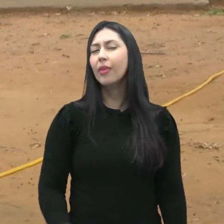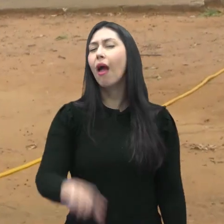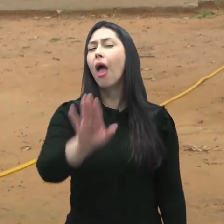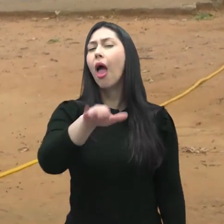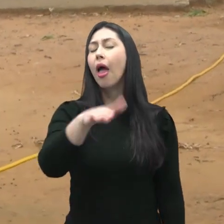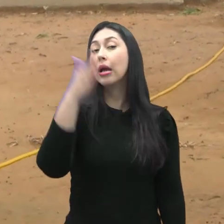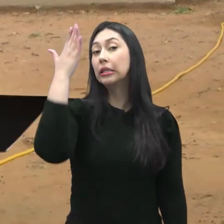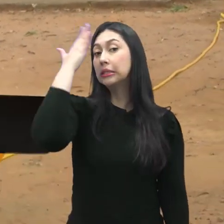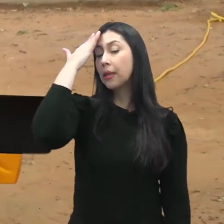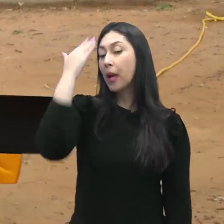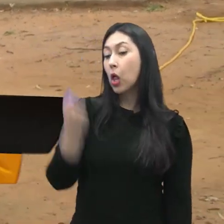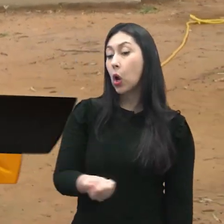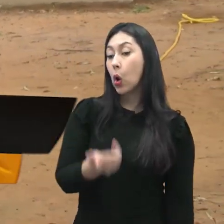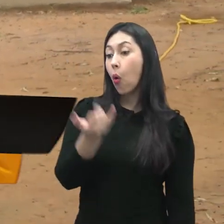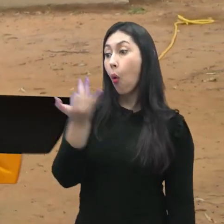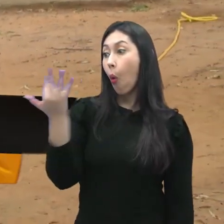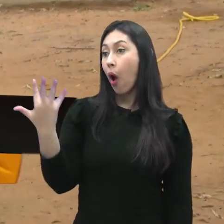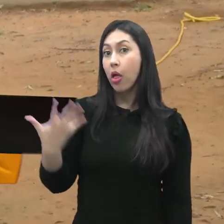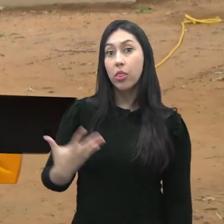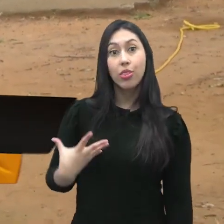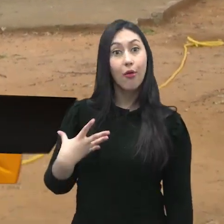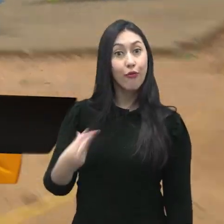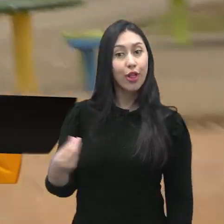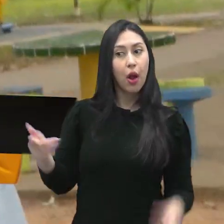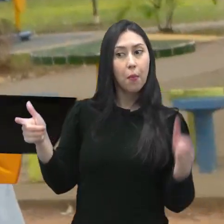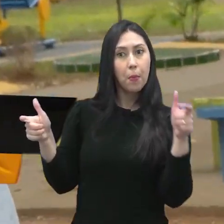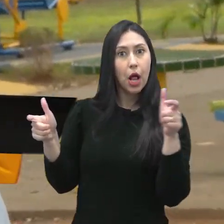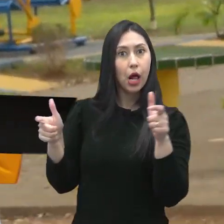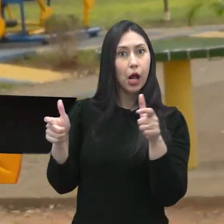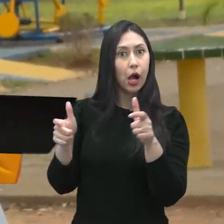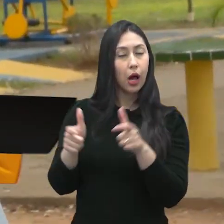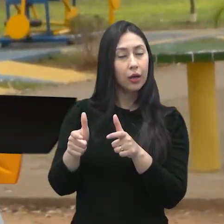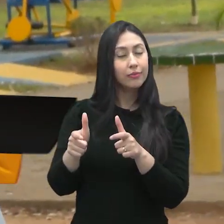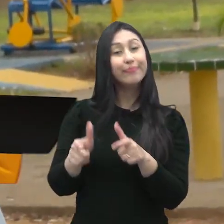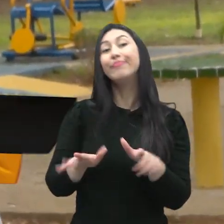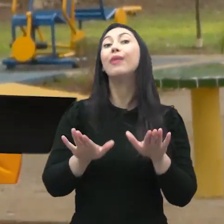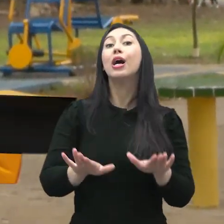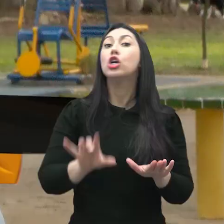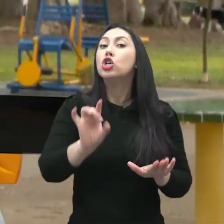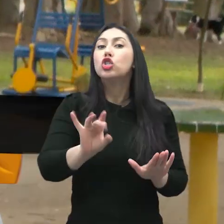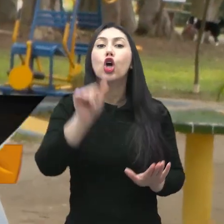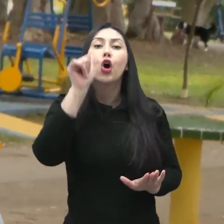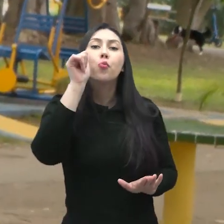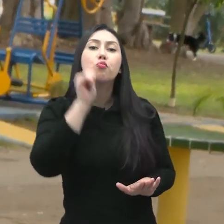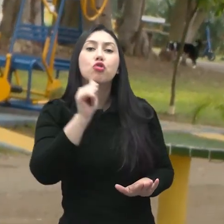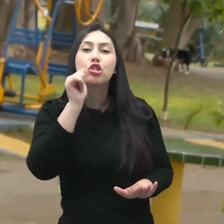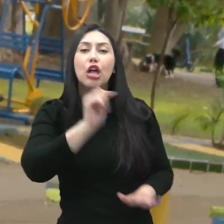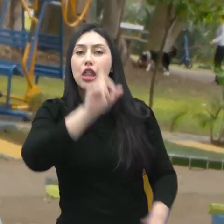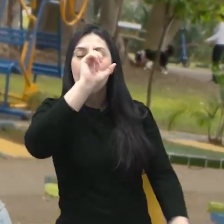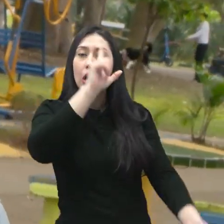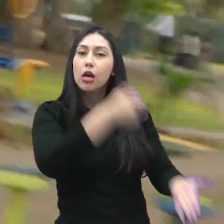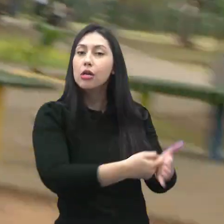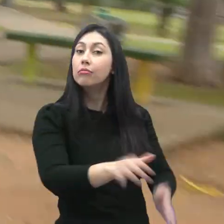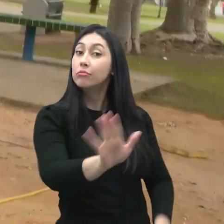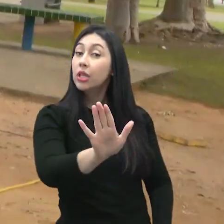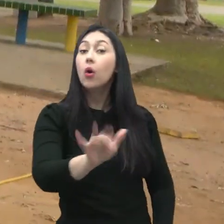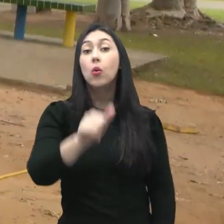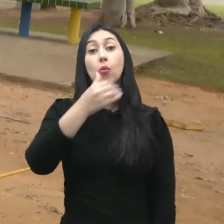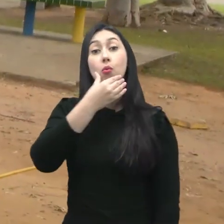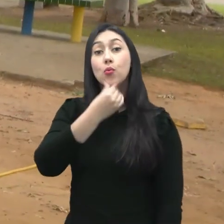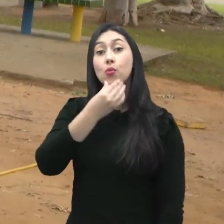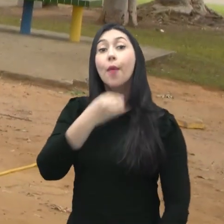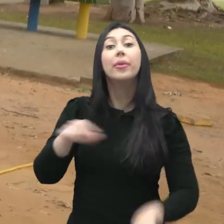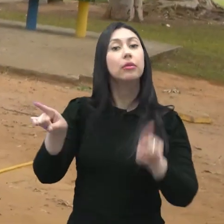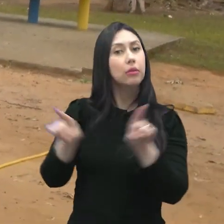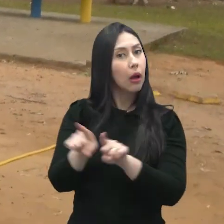Você sabia que o número de filhos por residência tem diminuído? E olha só, não são só as mulheres que têm tomado providência quanto a isso, não. Os homens